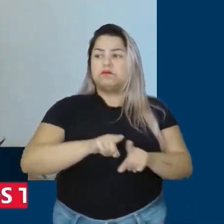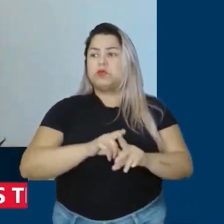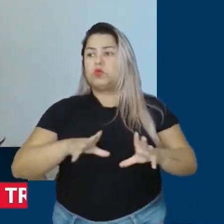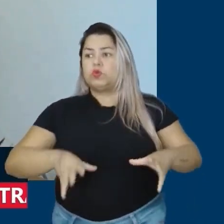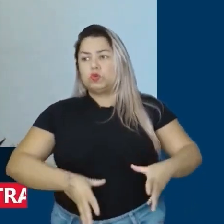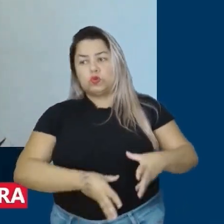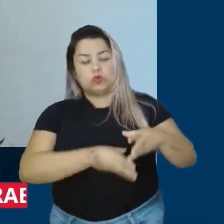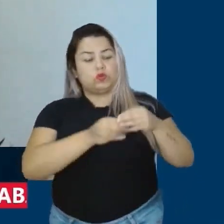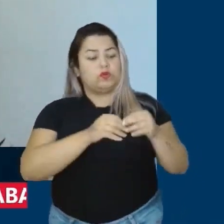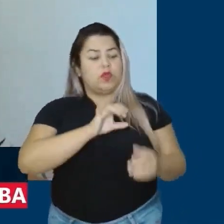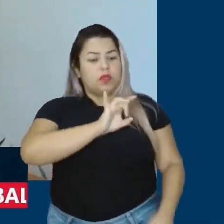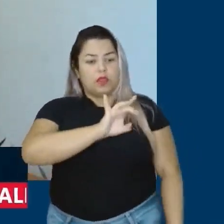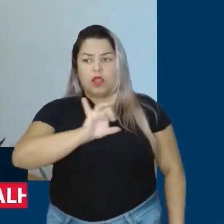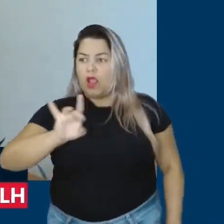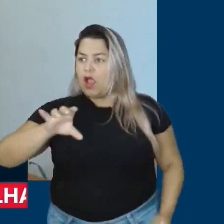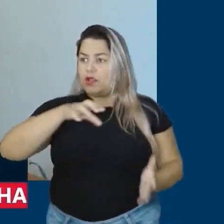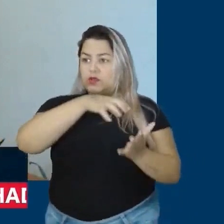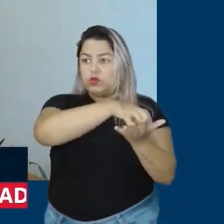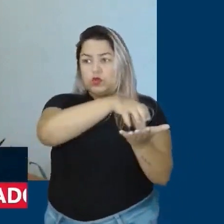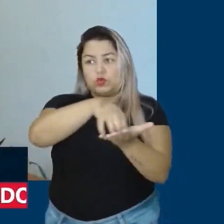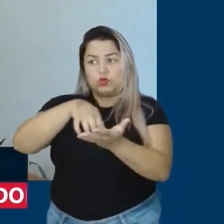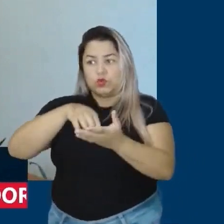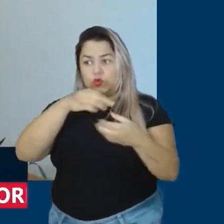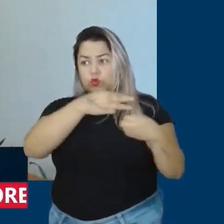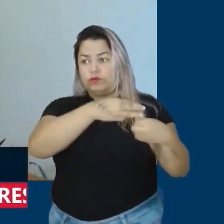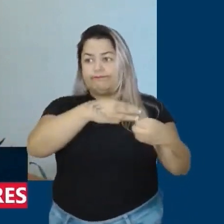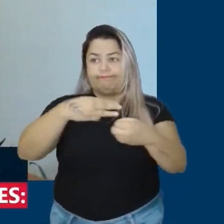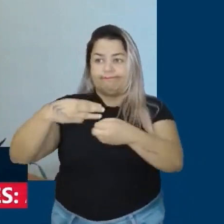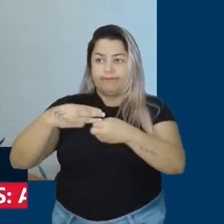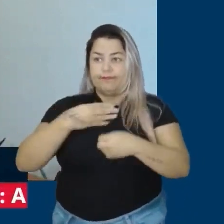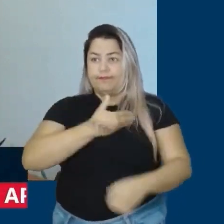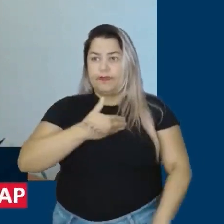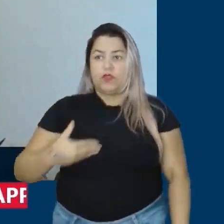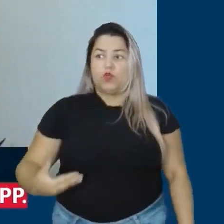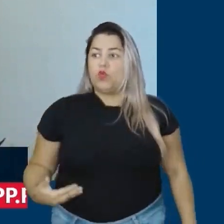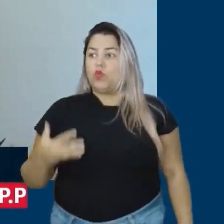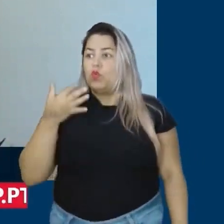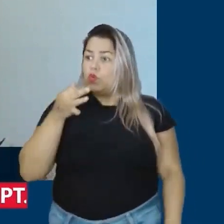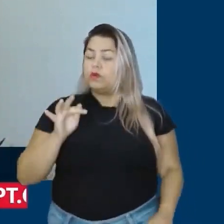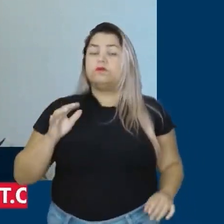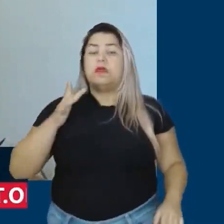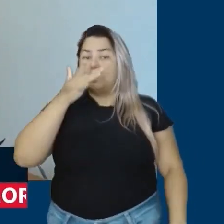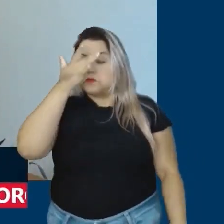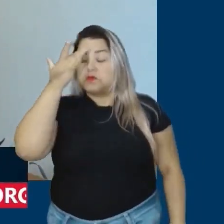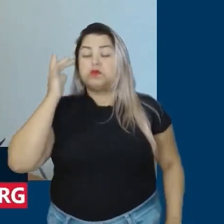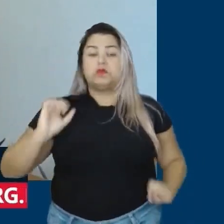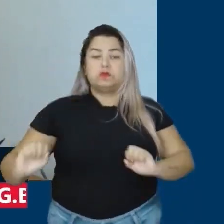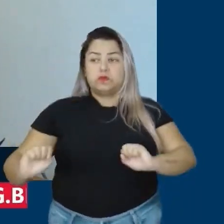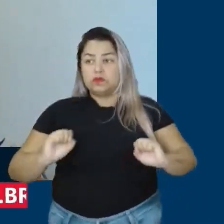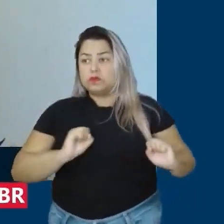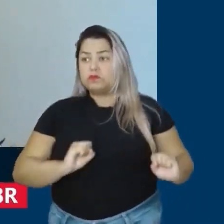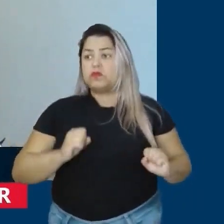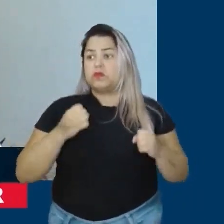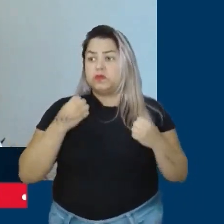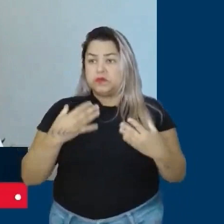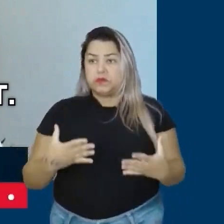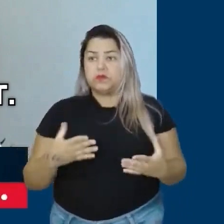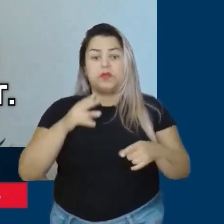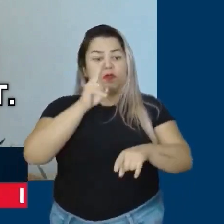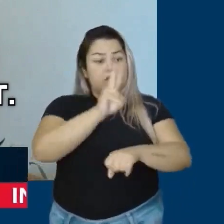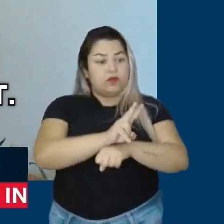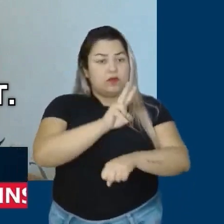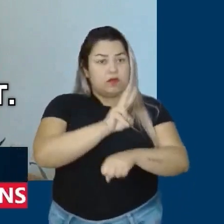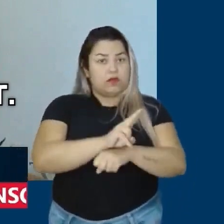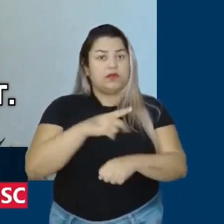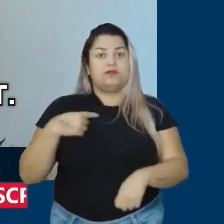cada município pelo governo federal. E a gente sabe que quem pode fazer bem essa defesa é